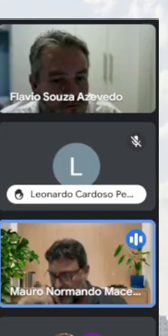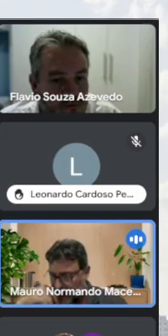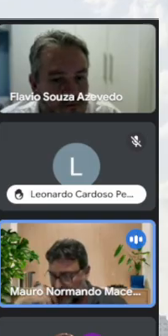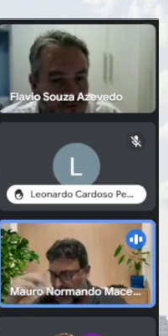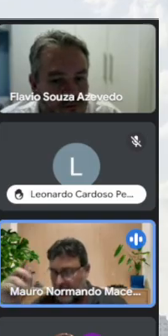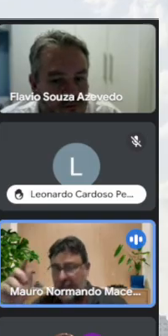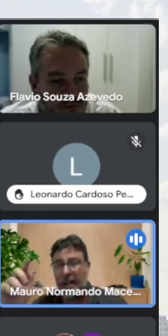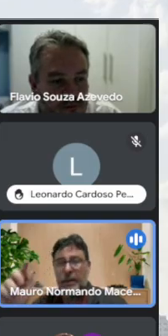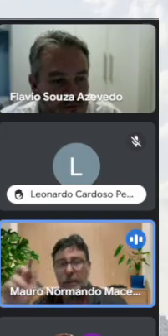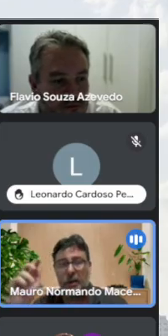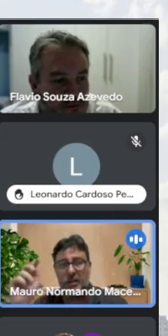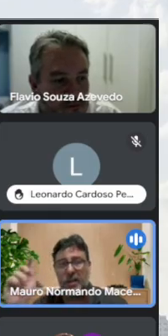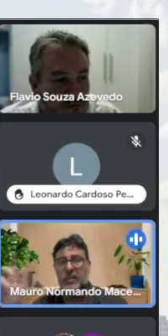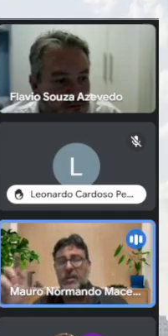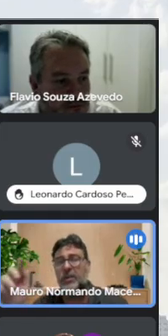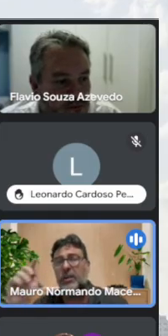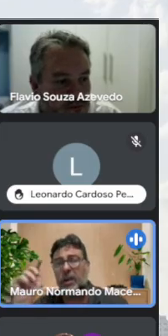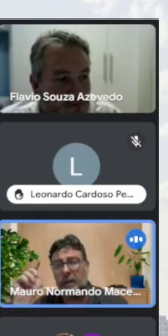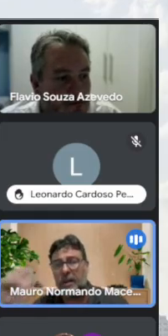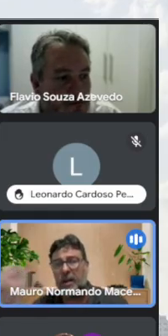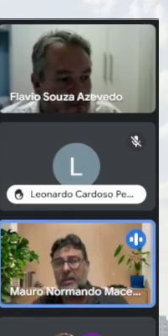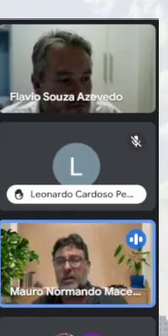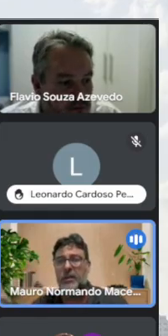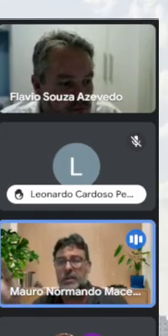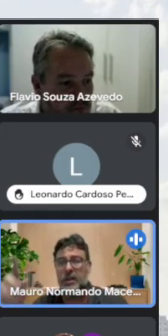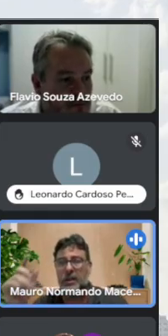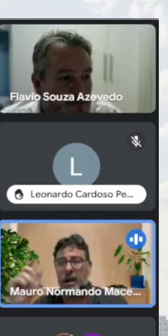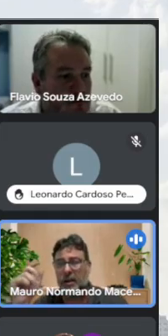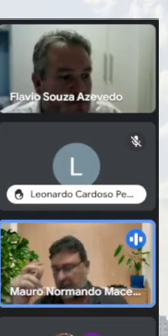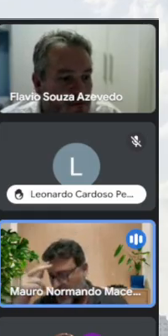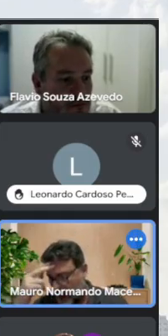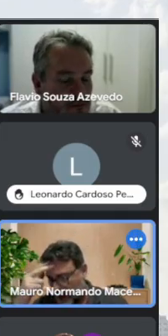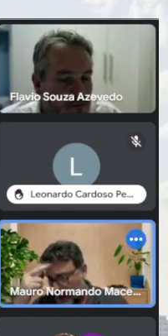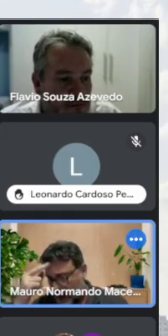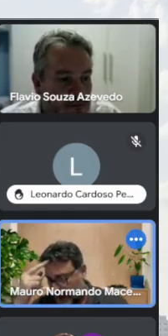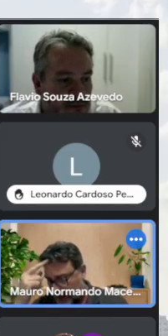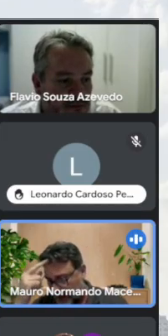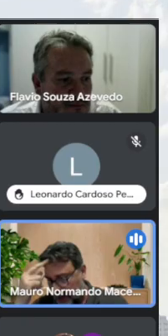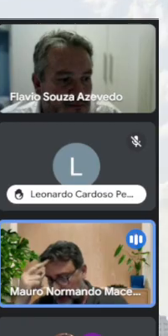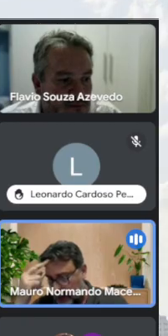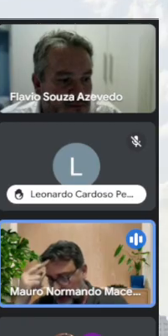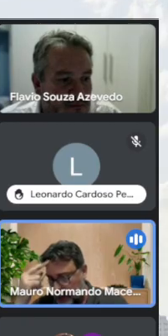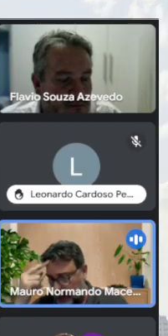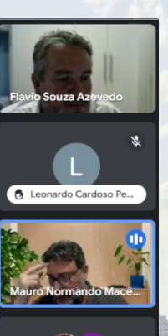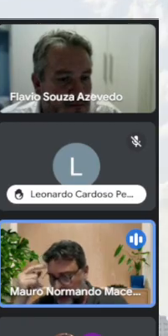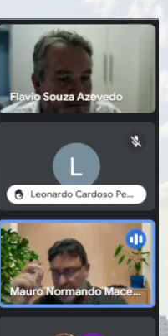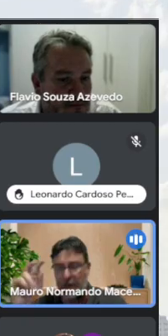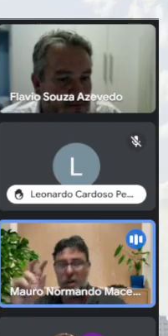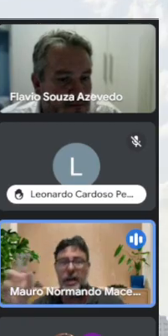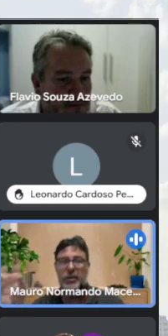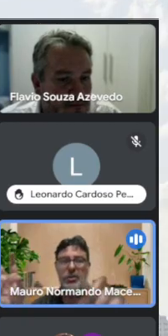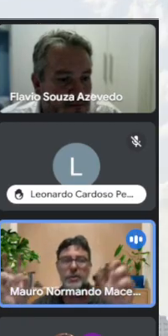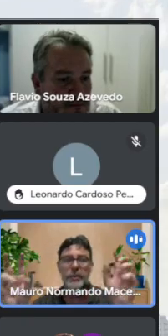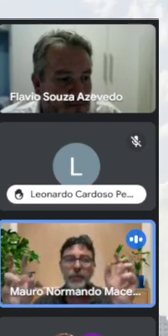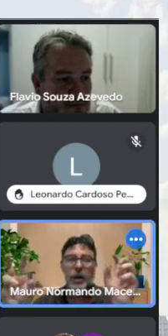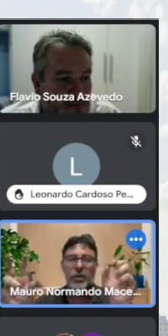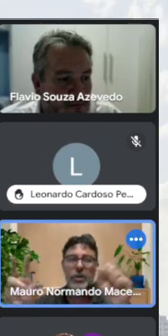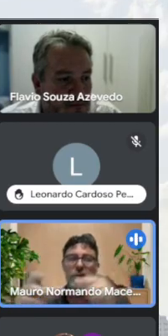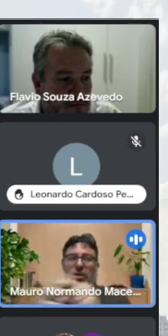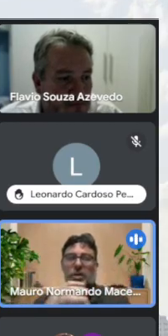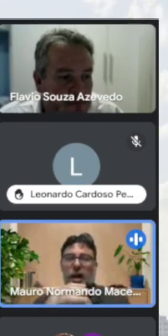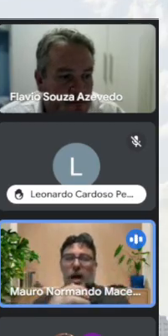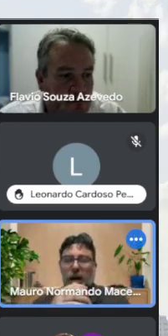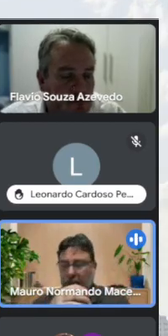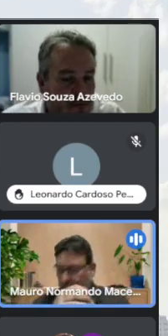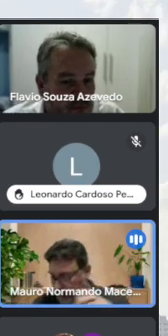macrófita, né, a diversidade de processos de fitorremediação que você traz. E nos projetos,